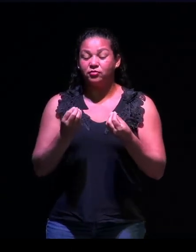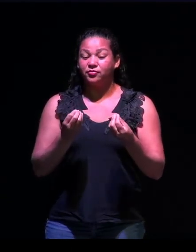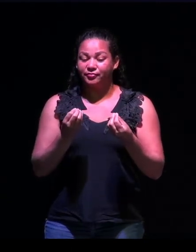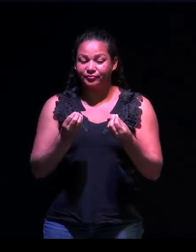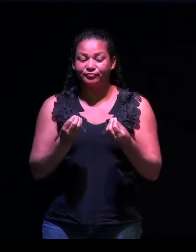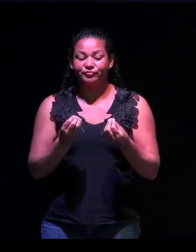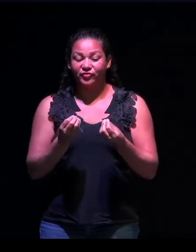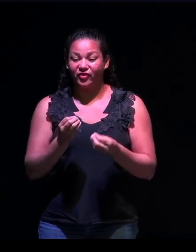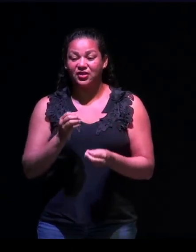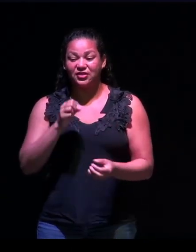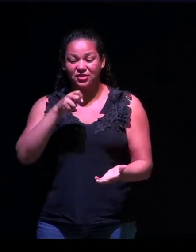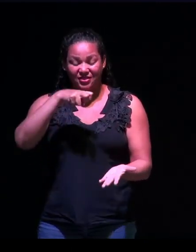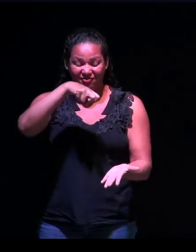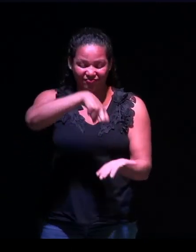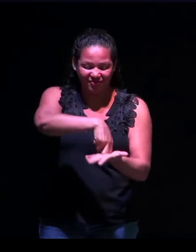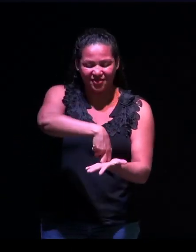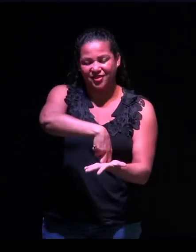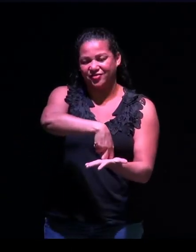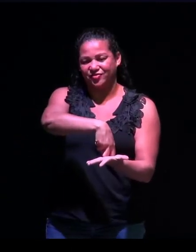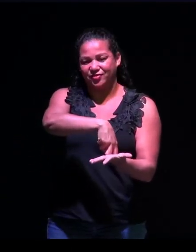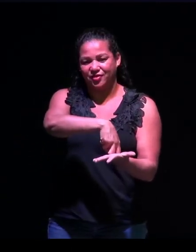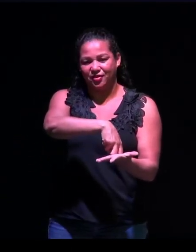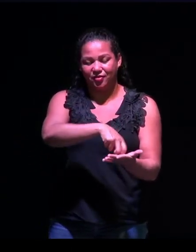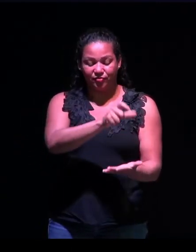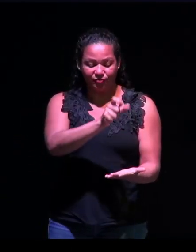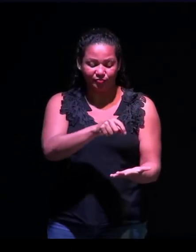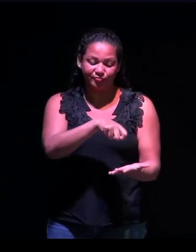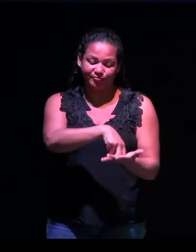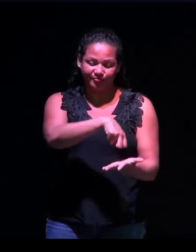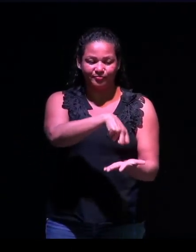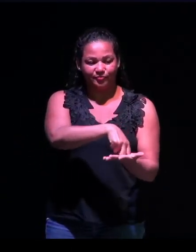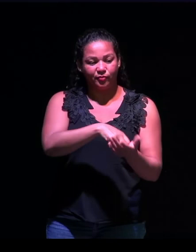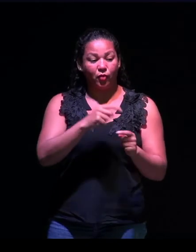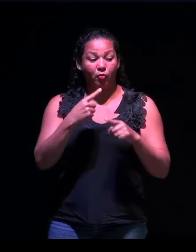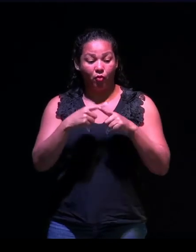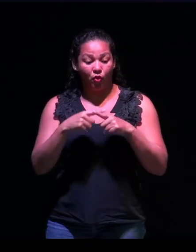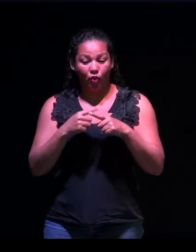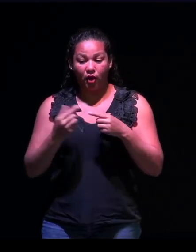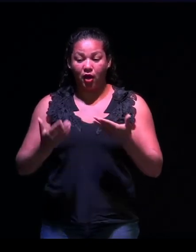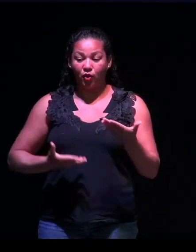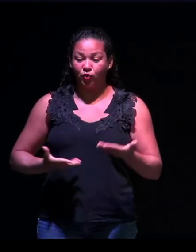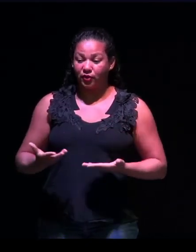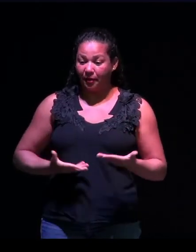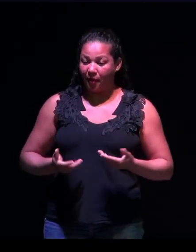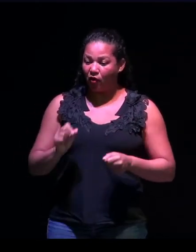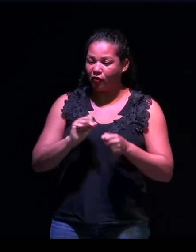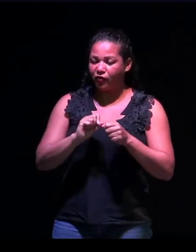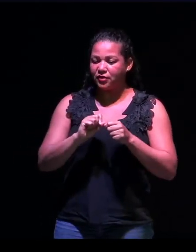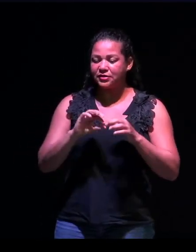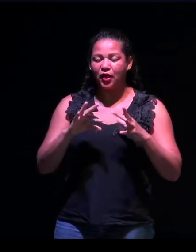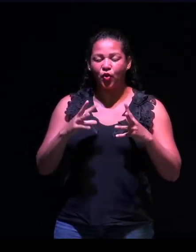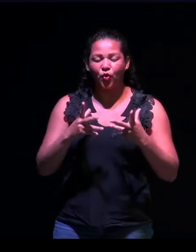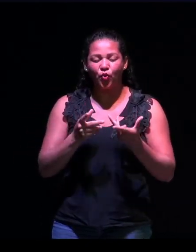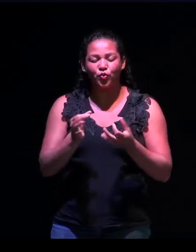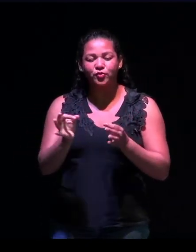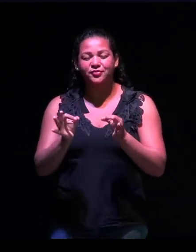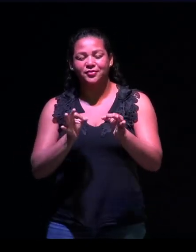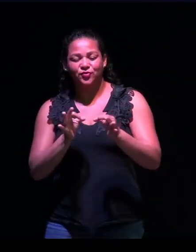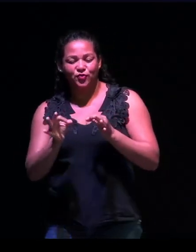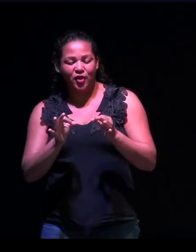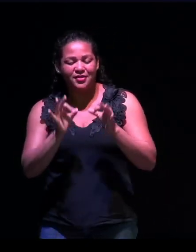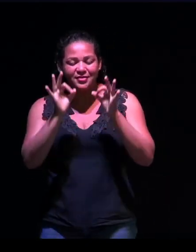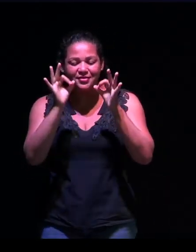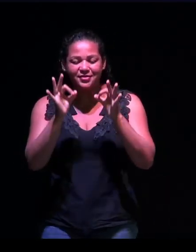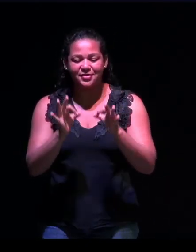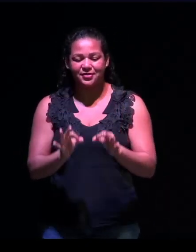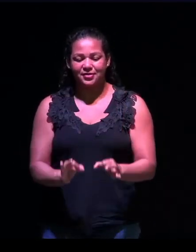punição. E ele diz: mas se aquele servo fizer tudo certinho, der comida no tempo certo